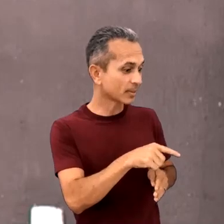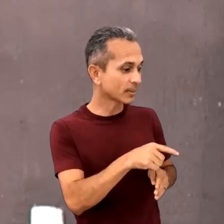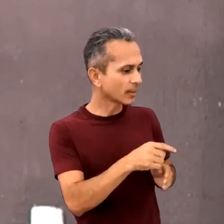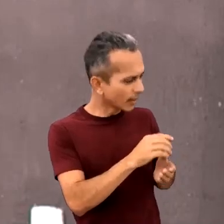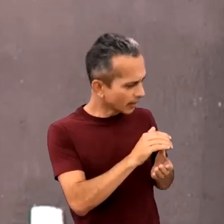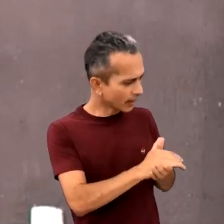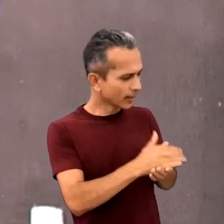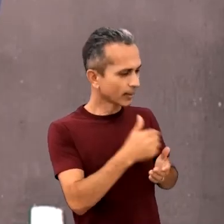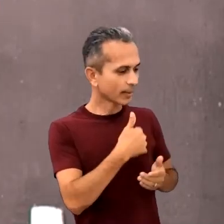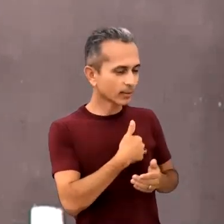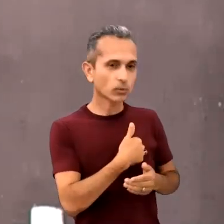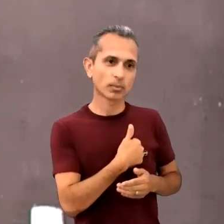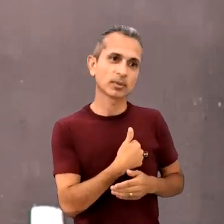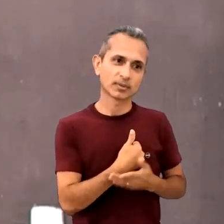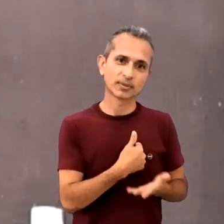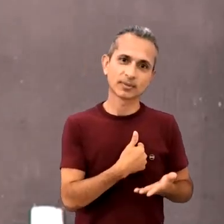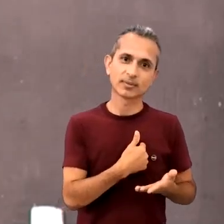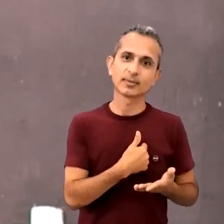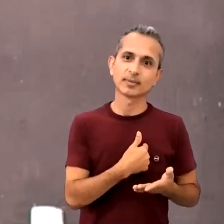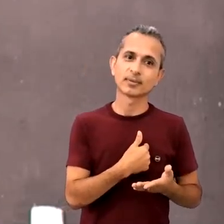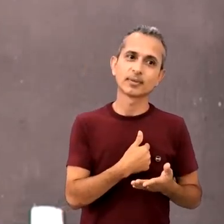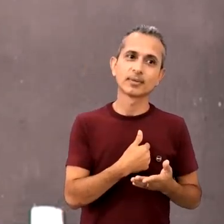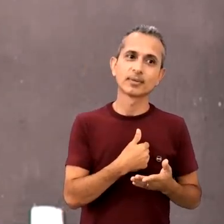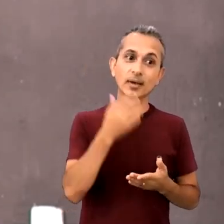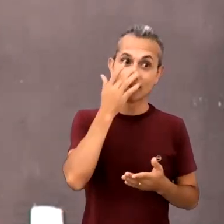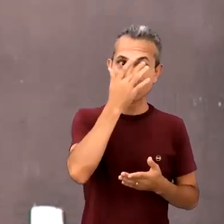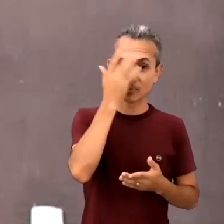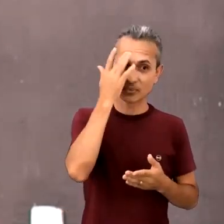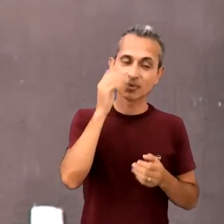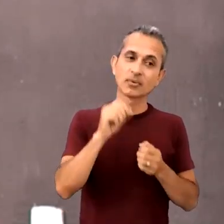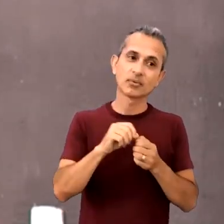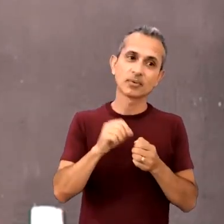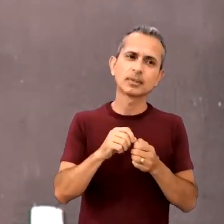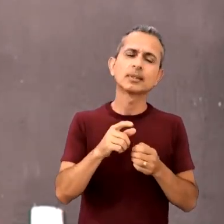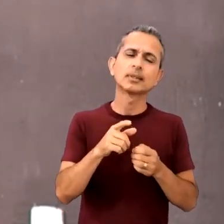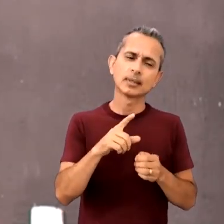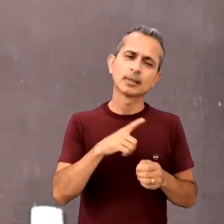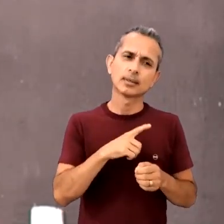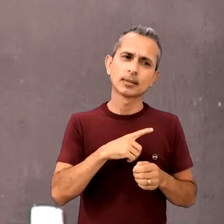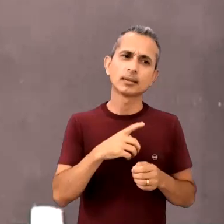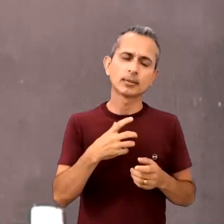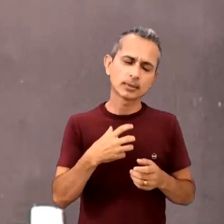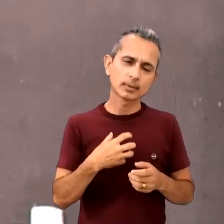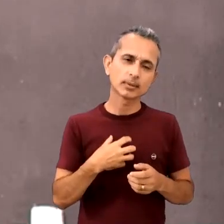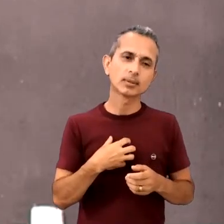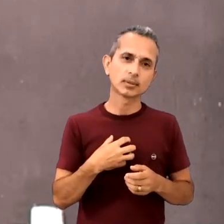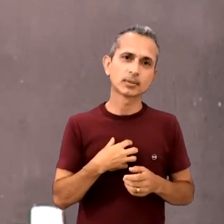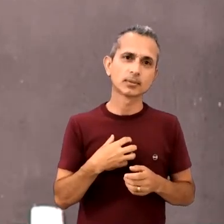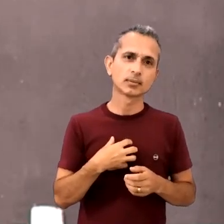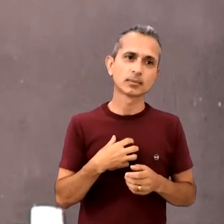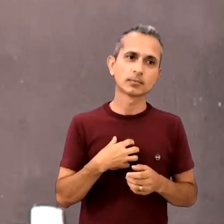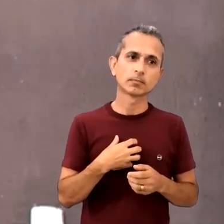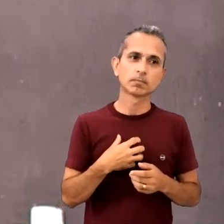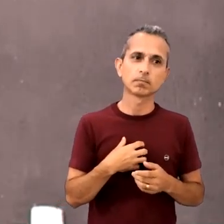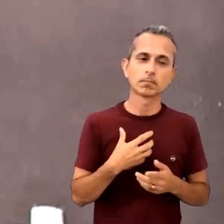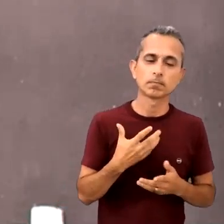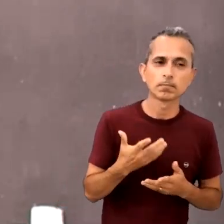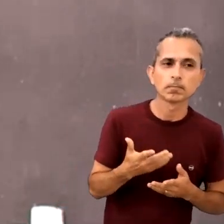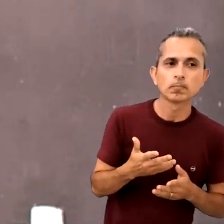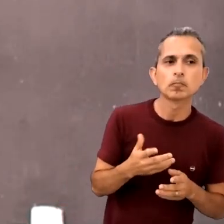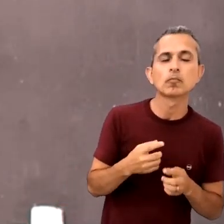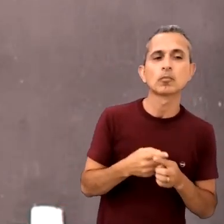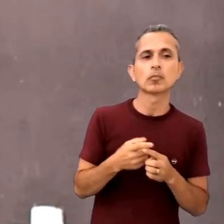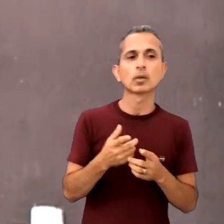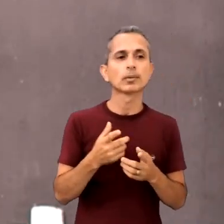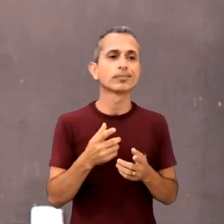E quando então alguém fazia isso, pode ter certeza, existia um sentimento ali. Porque o fato dela